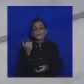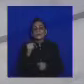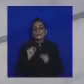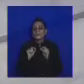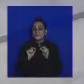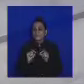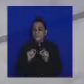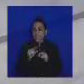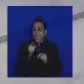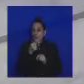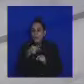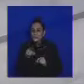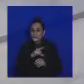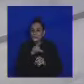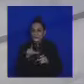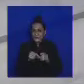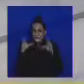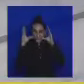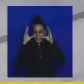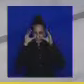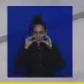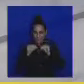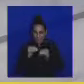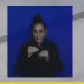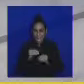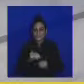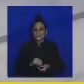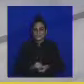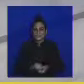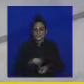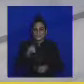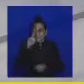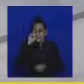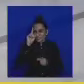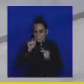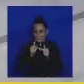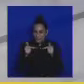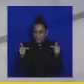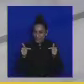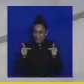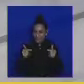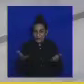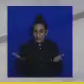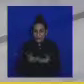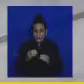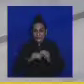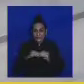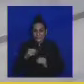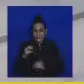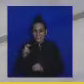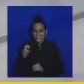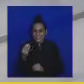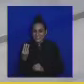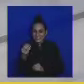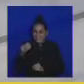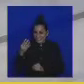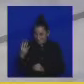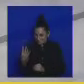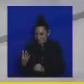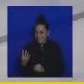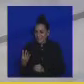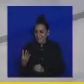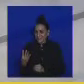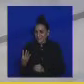E vamos ao último sorteio desta noite. É o sorteio do Dia de Sorte. Hoje, concurso número